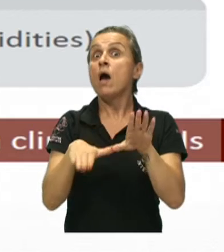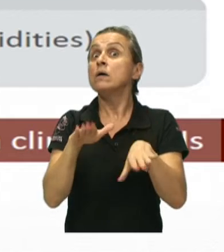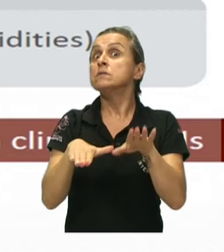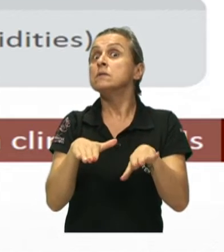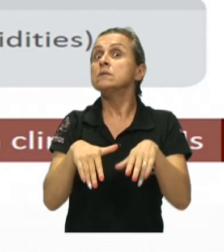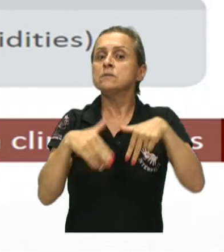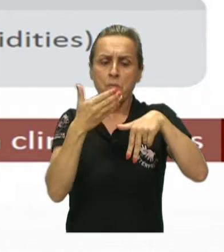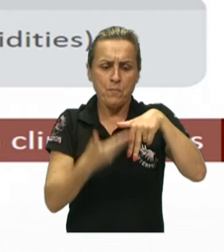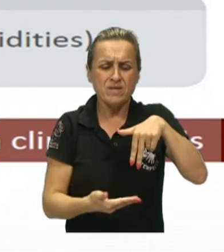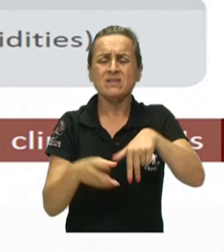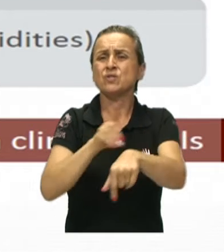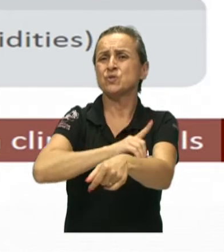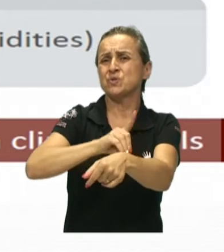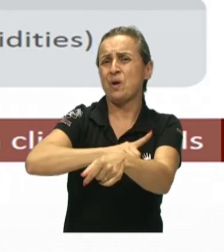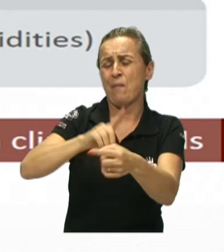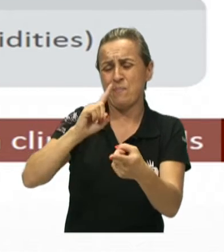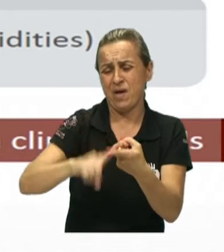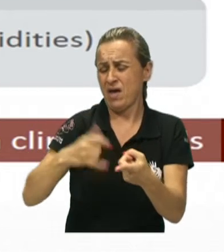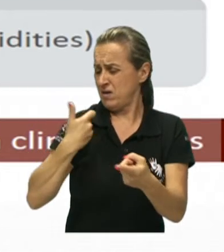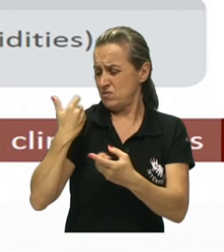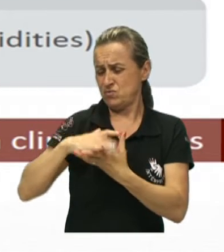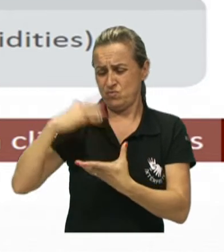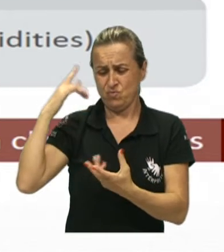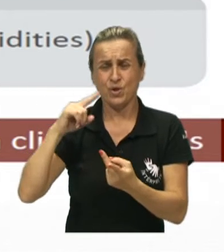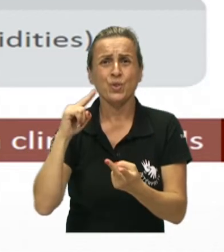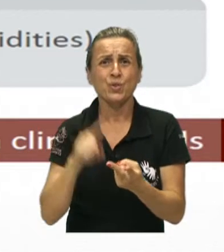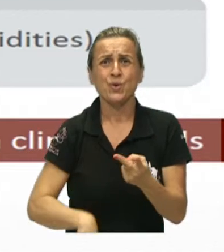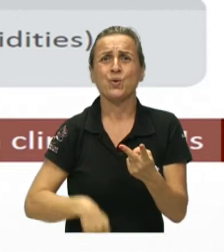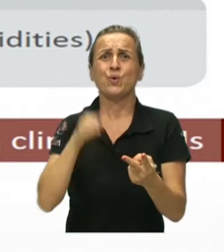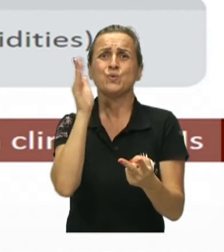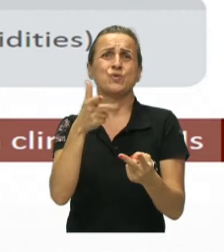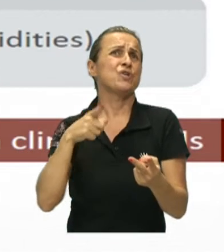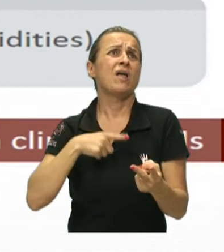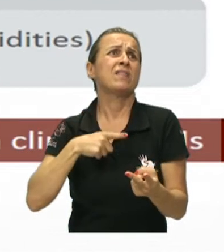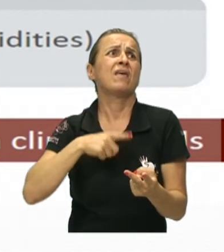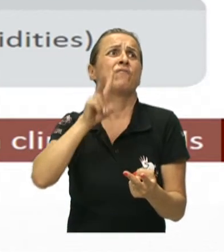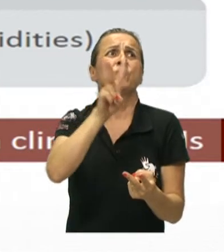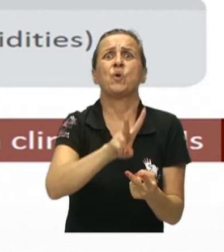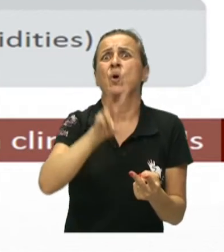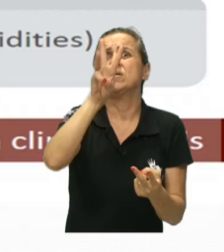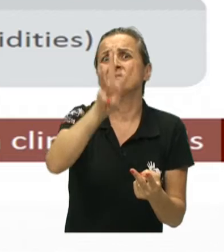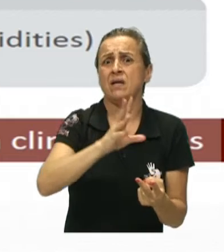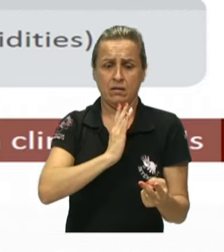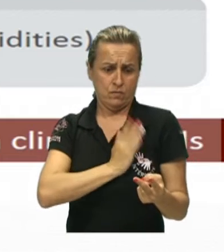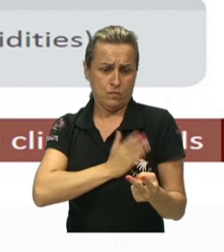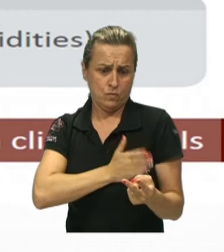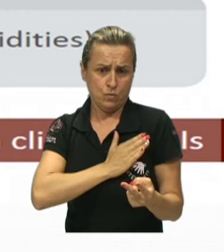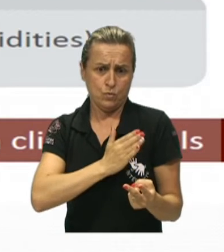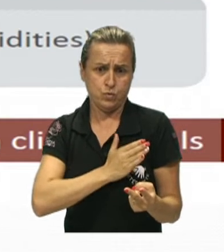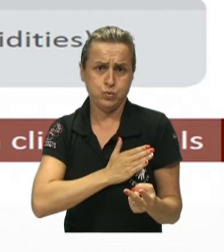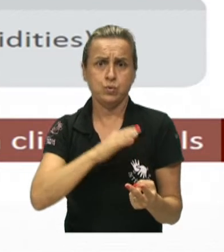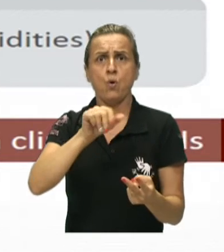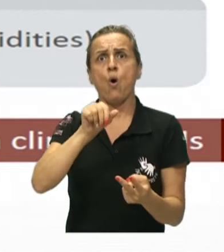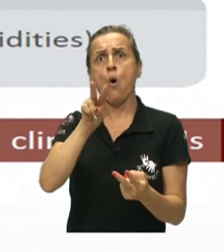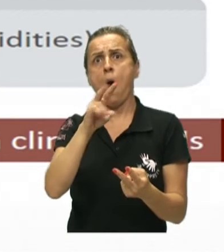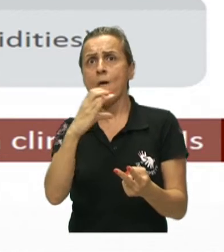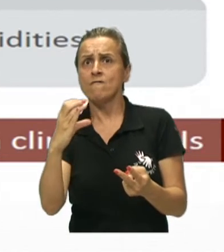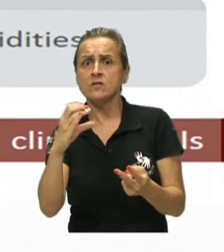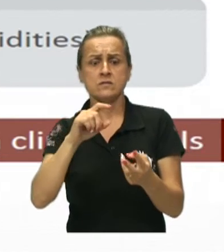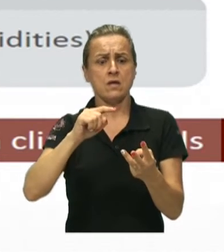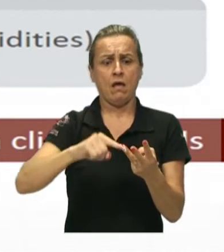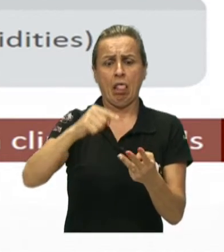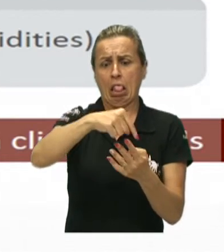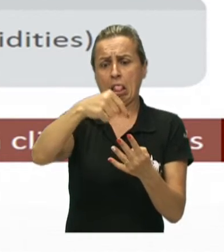Parkinson, paciente diabético, paciente idoso, paciente que já teve três infartos, ou já fez angioplastia,